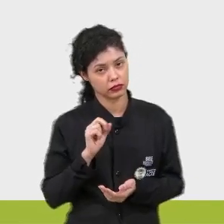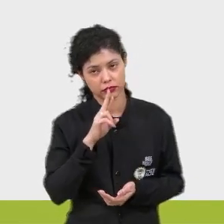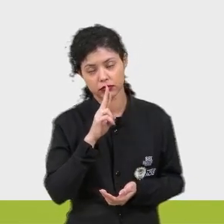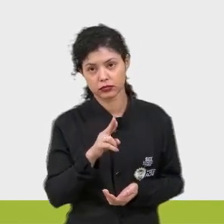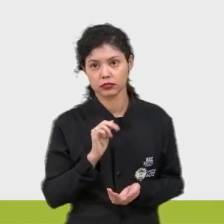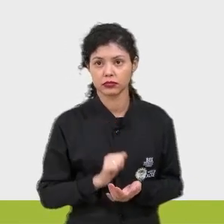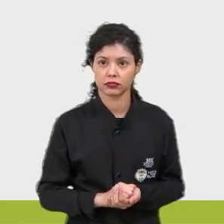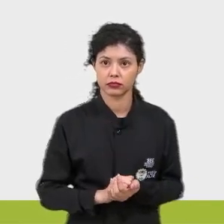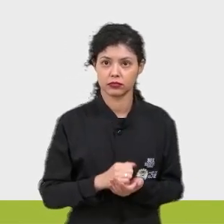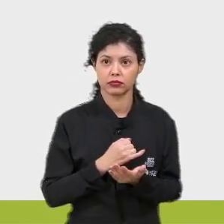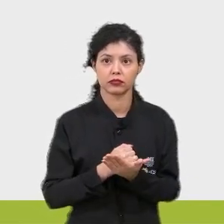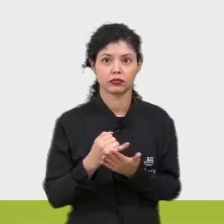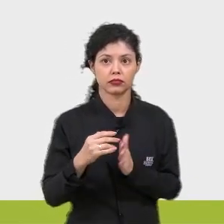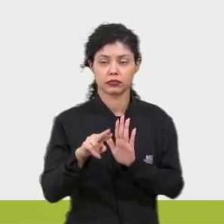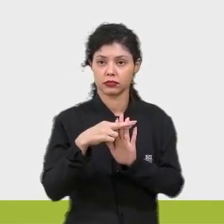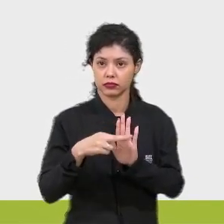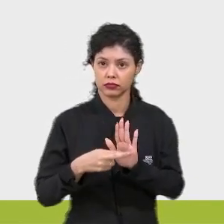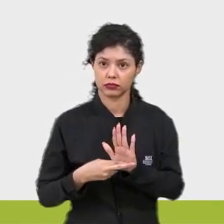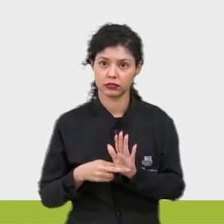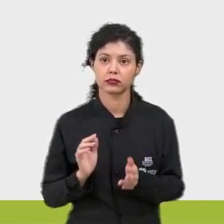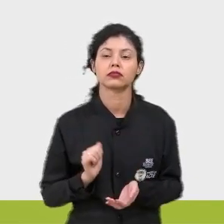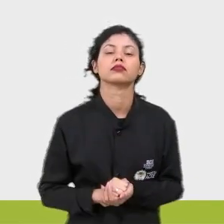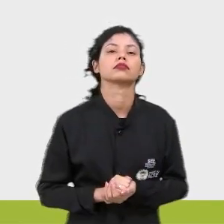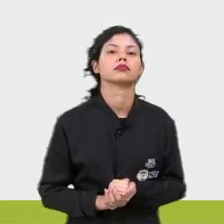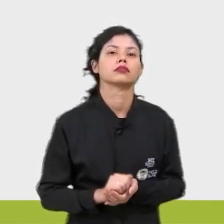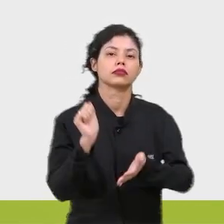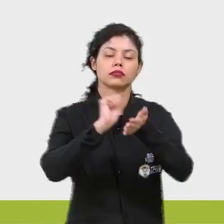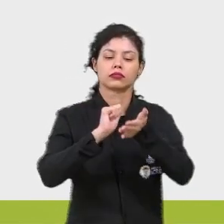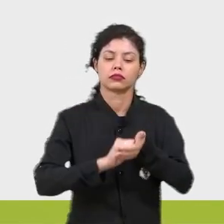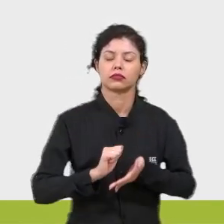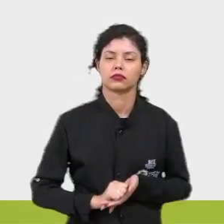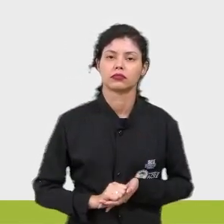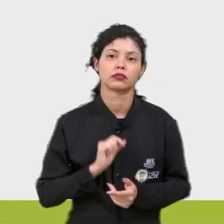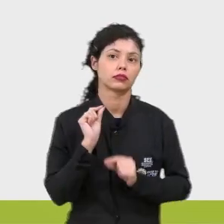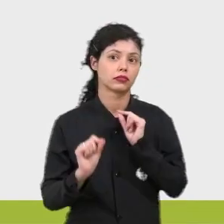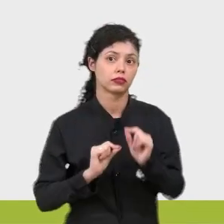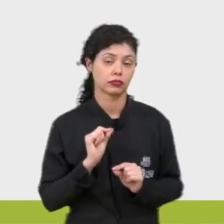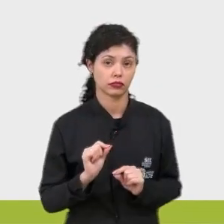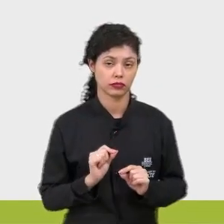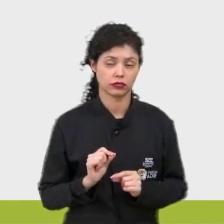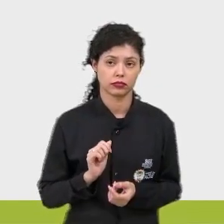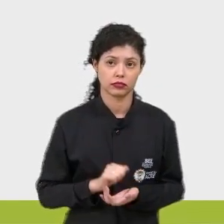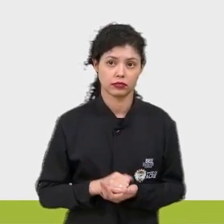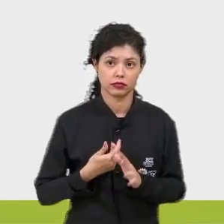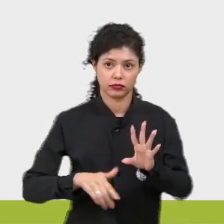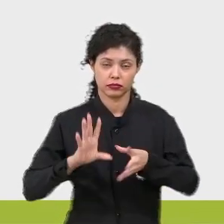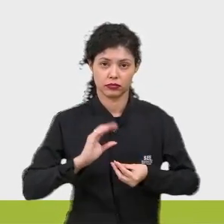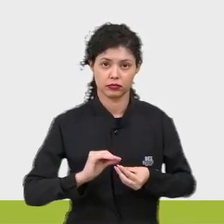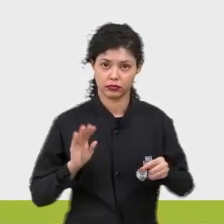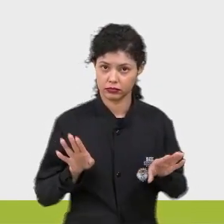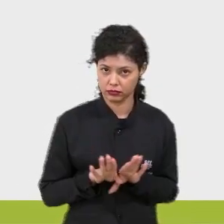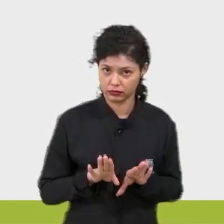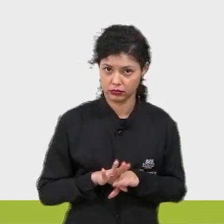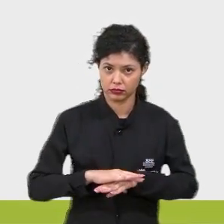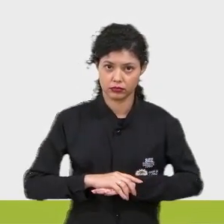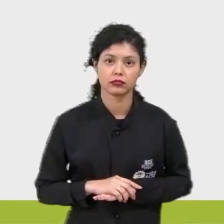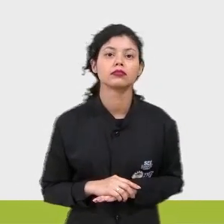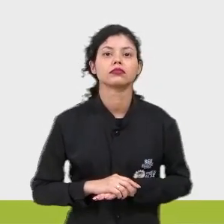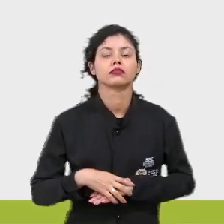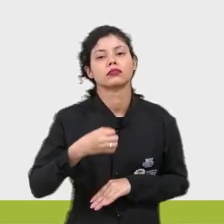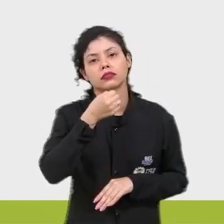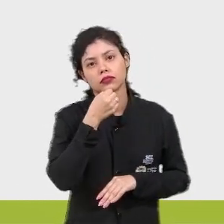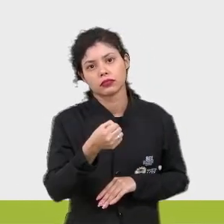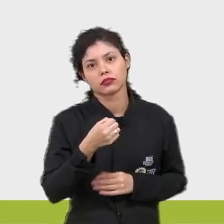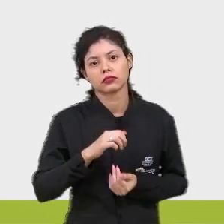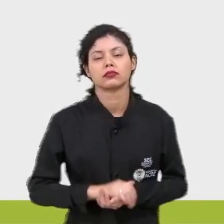resumo, uma instrução e uma resenha, que é um tipo de resumo também. Professor,